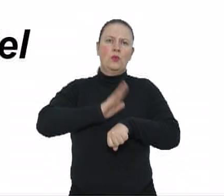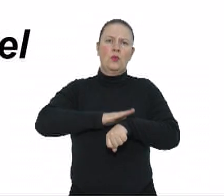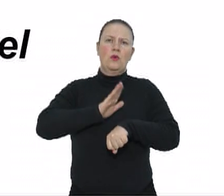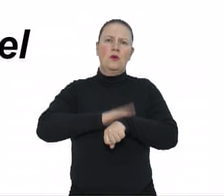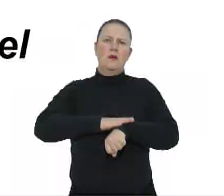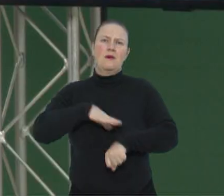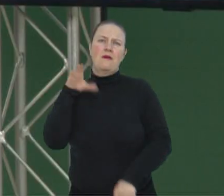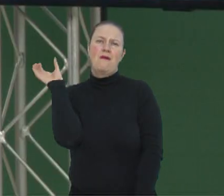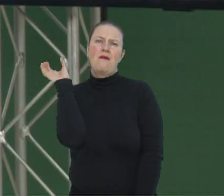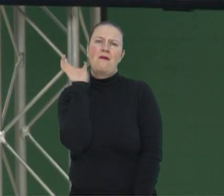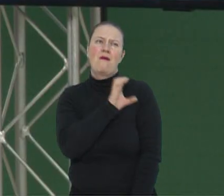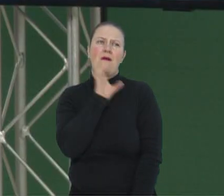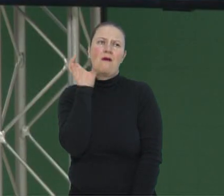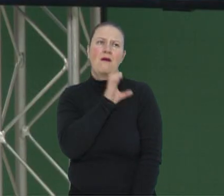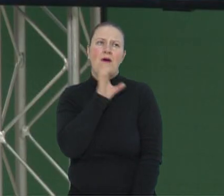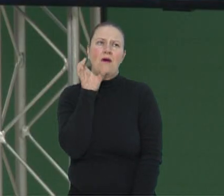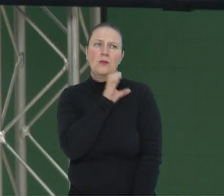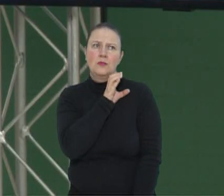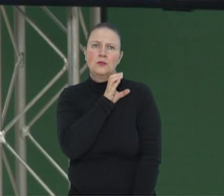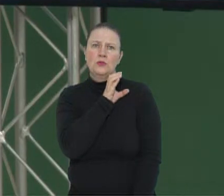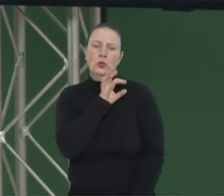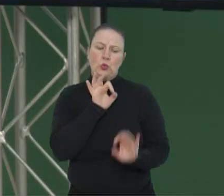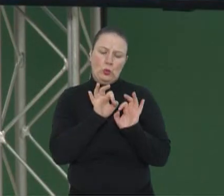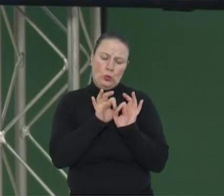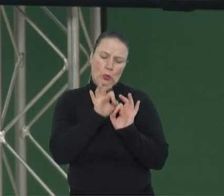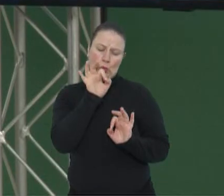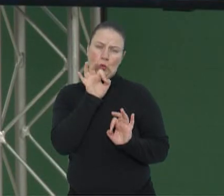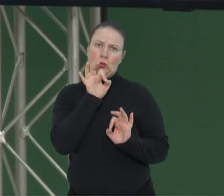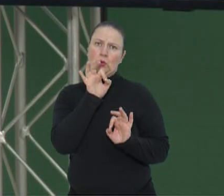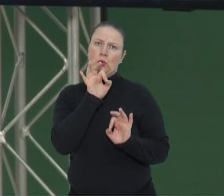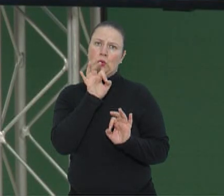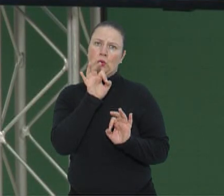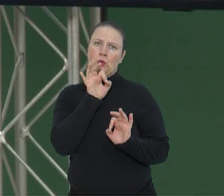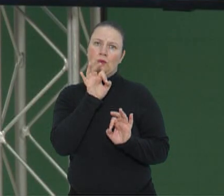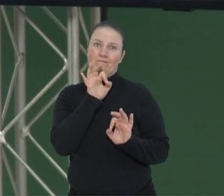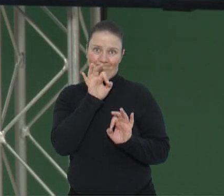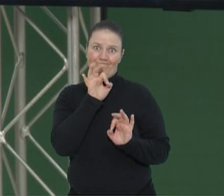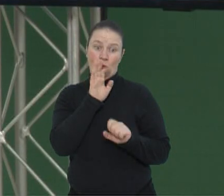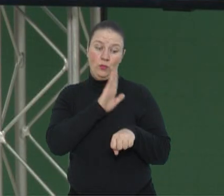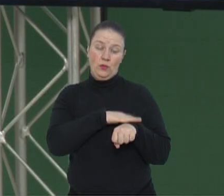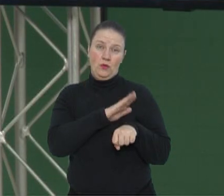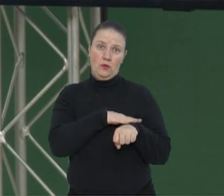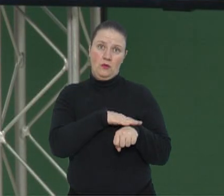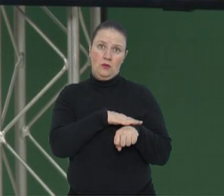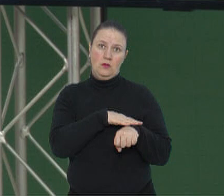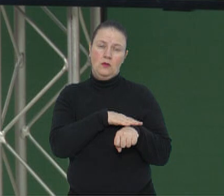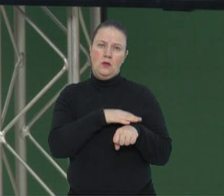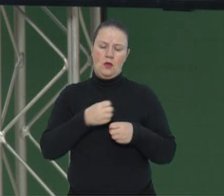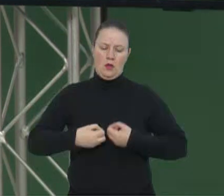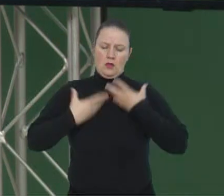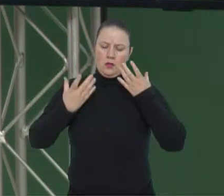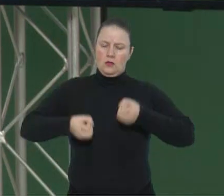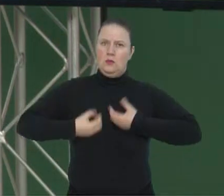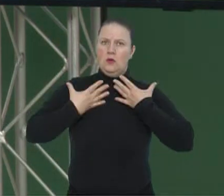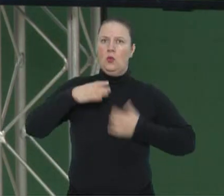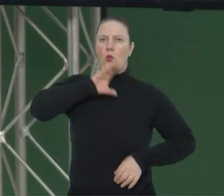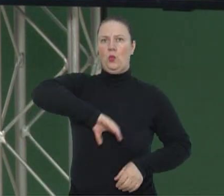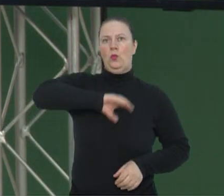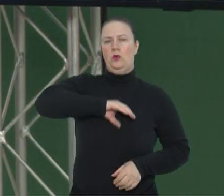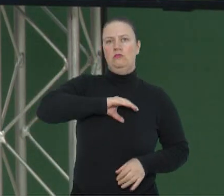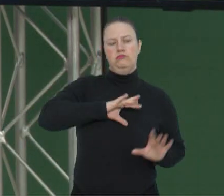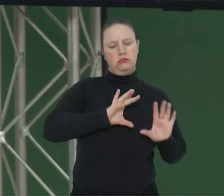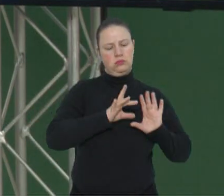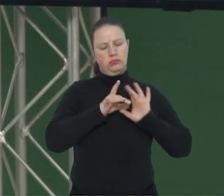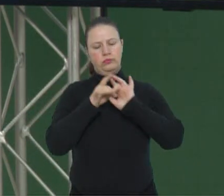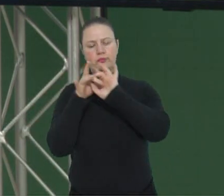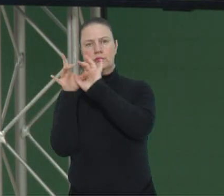es corto. Nós temos essa expressão aqui na língua portuguesa, no nosso contexto brasileiro, né?